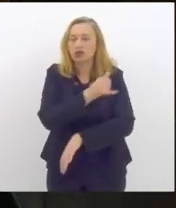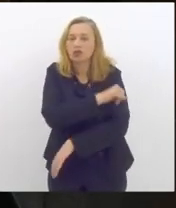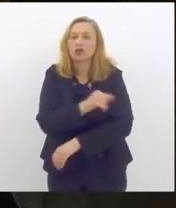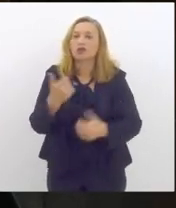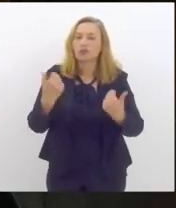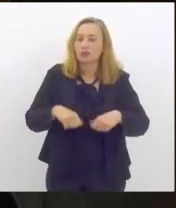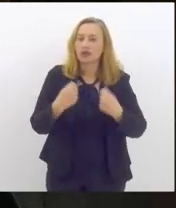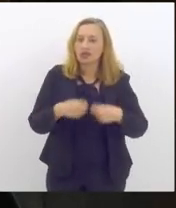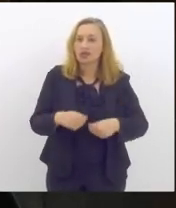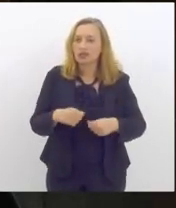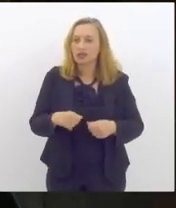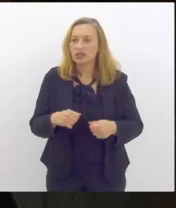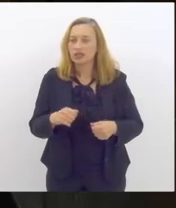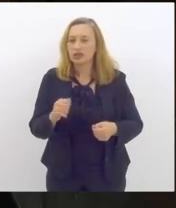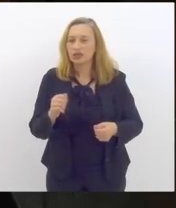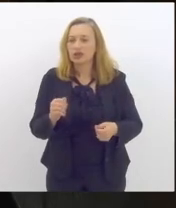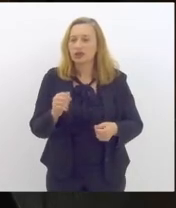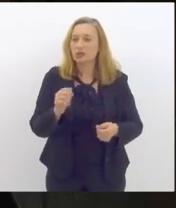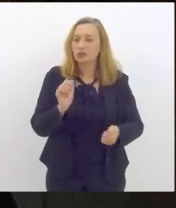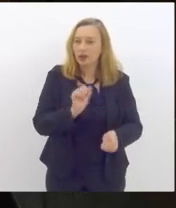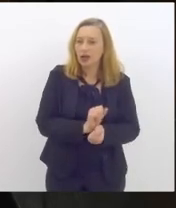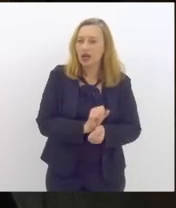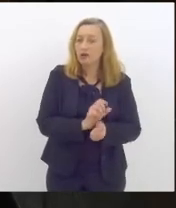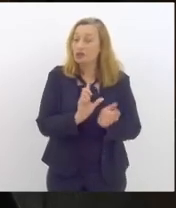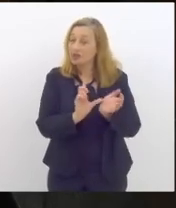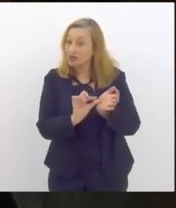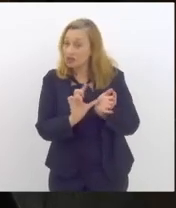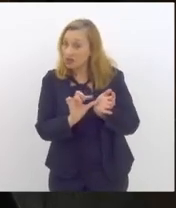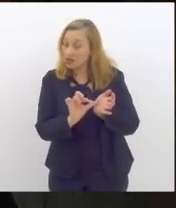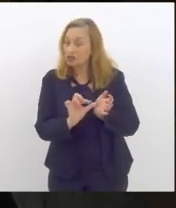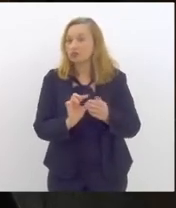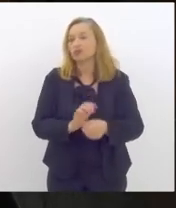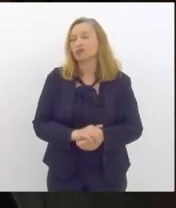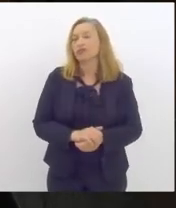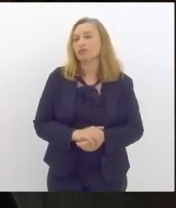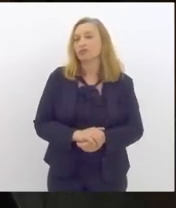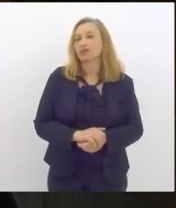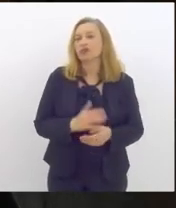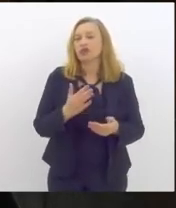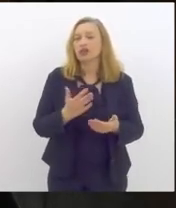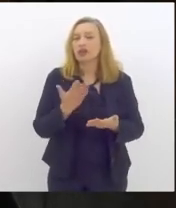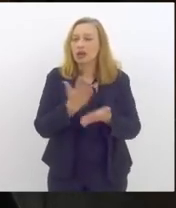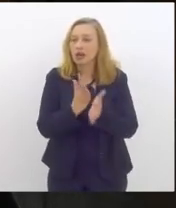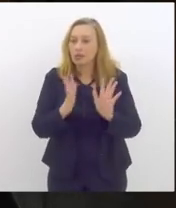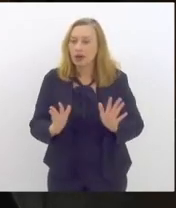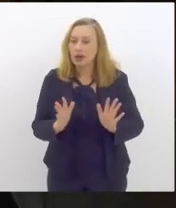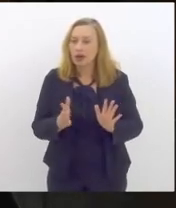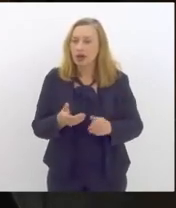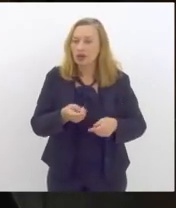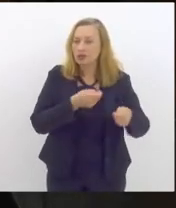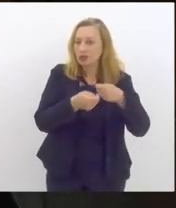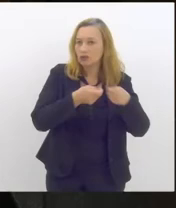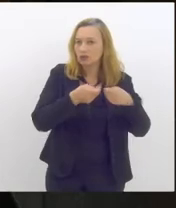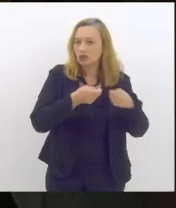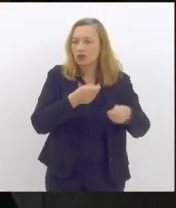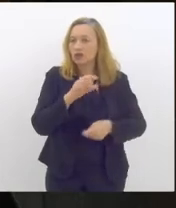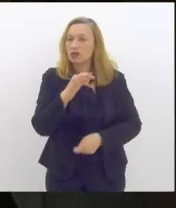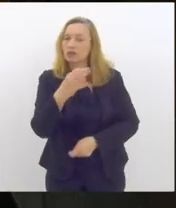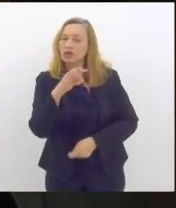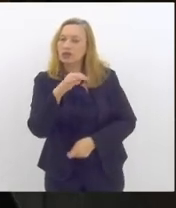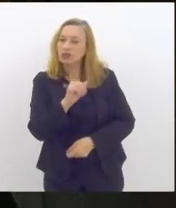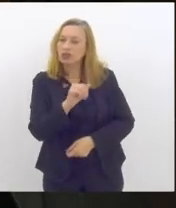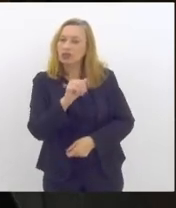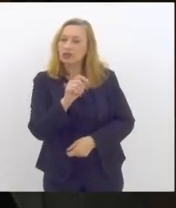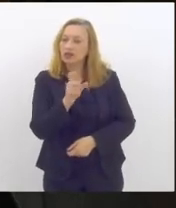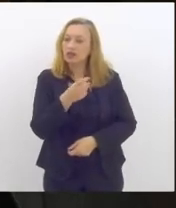precisa derrotar esse atraso a gente e botar essa máfia que ainda controla a bilhetagem no estado do Rio de